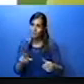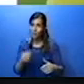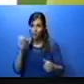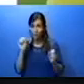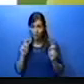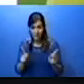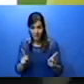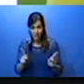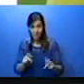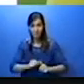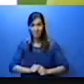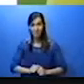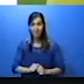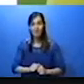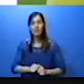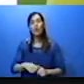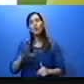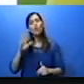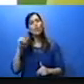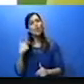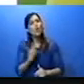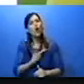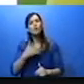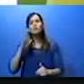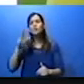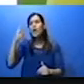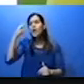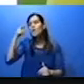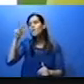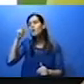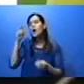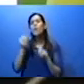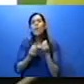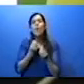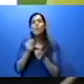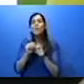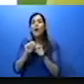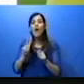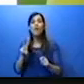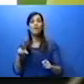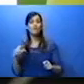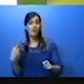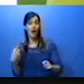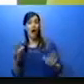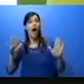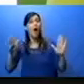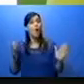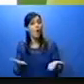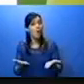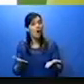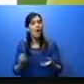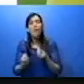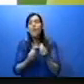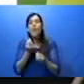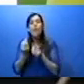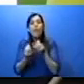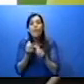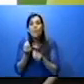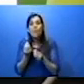Ok, recapitulamos operações inversas. Agora, de que